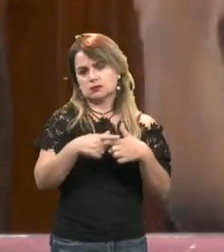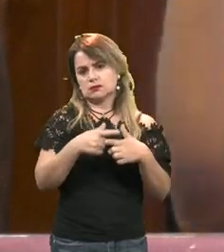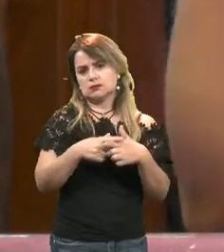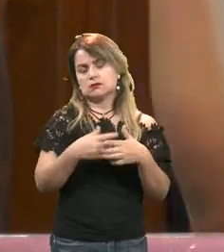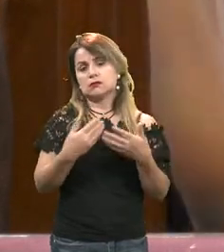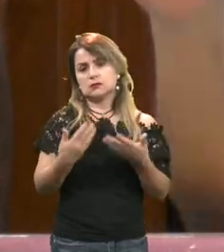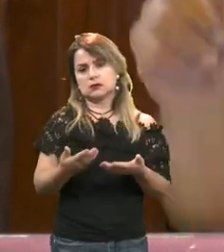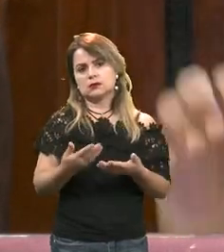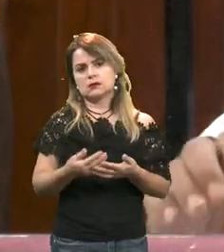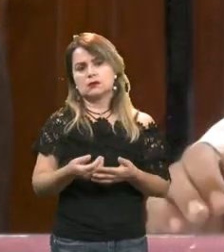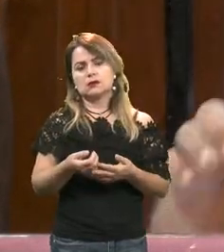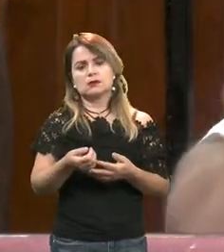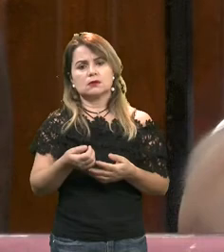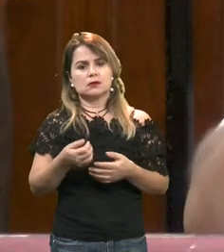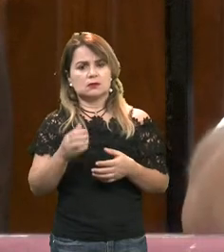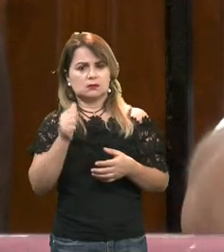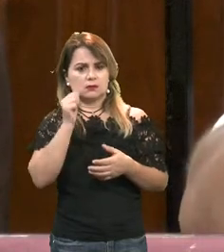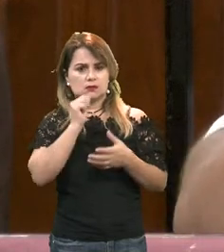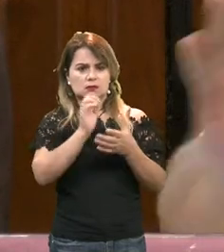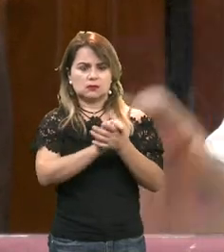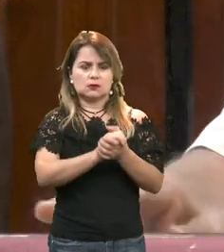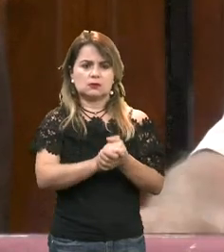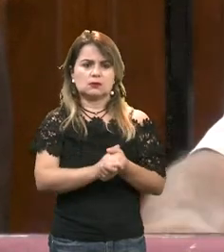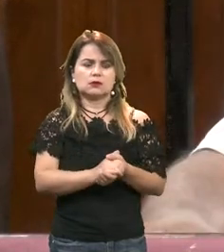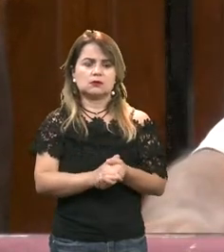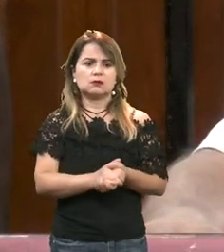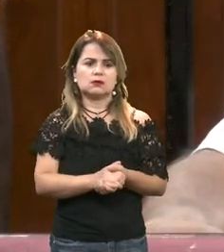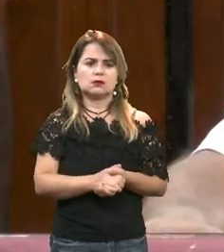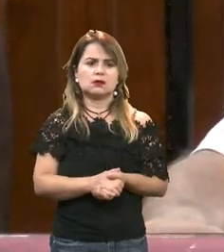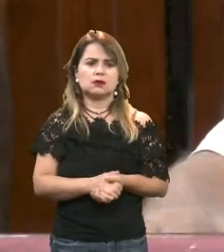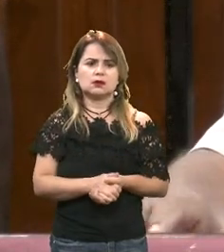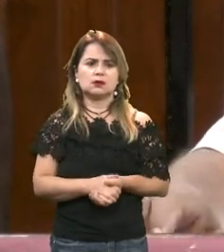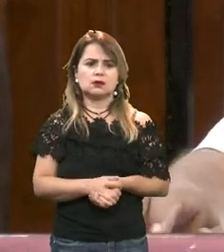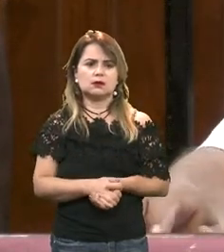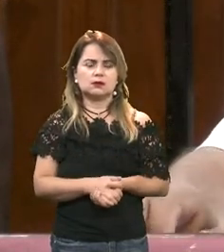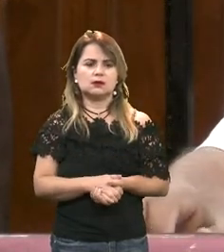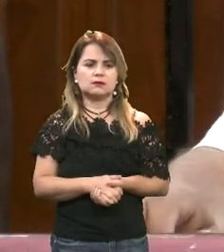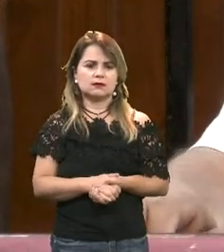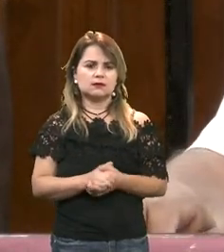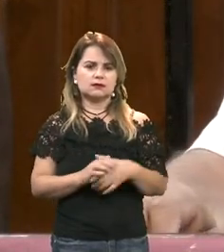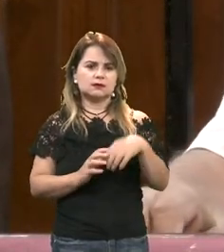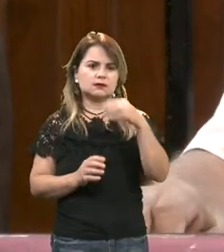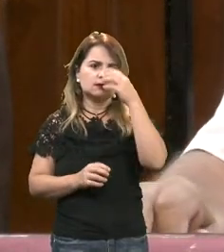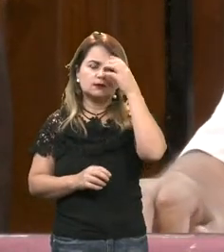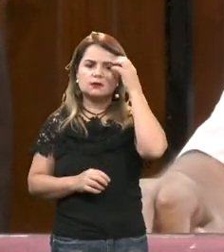momento também, a qual a Madalena já enviou até umas palavrinhas para a Vera.